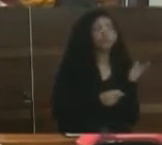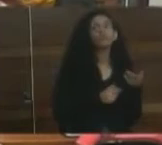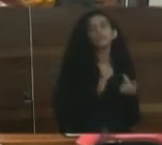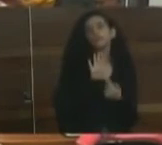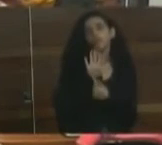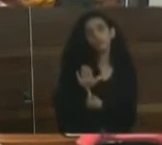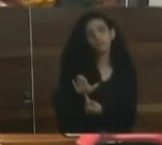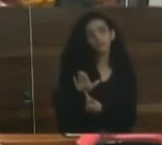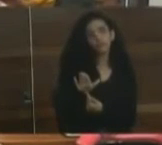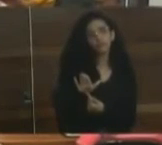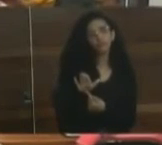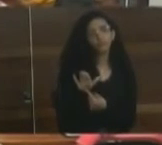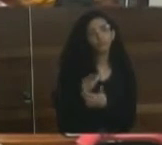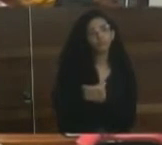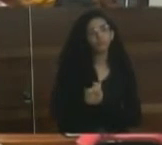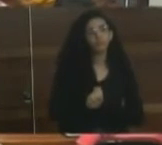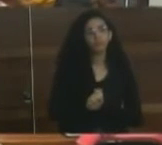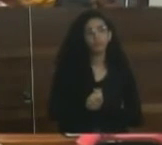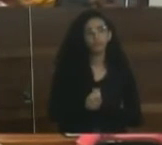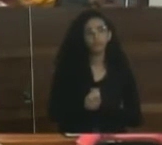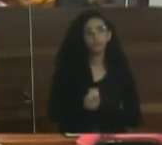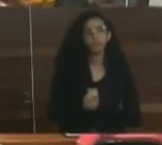e fala 37421